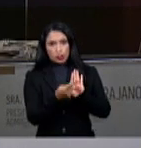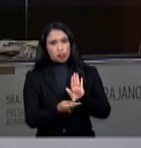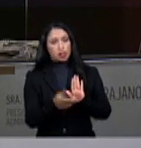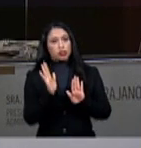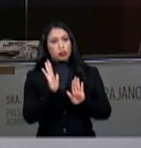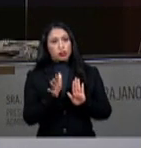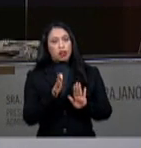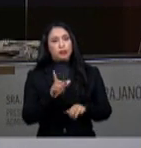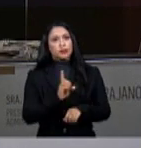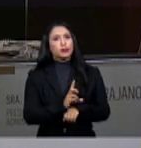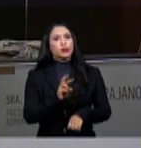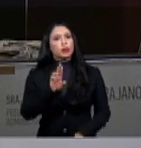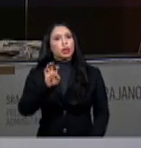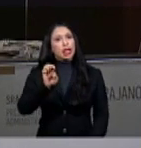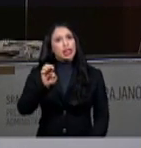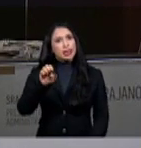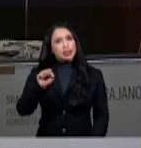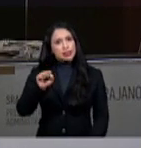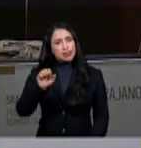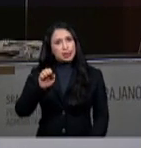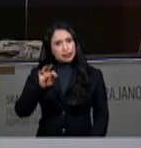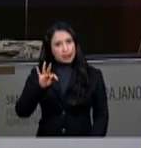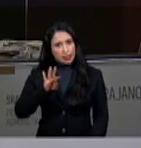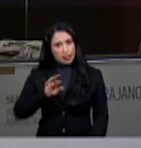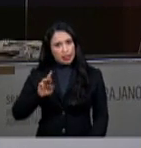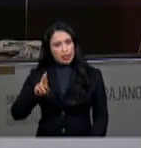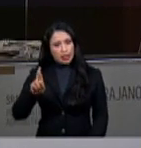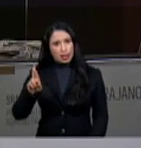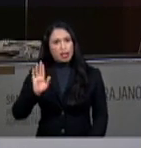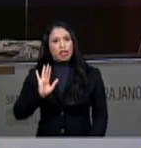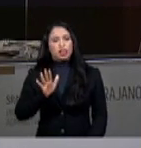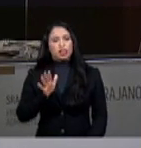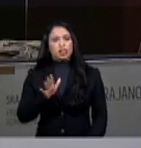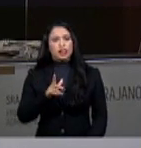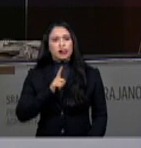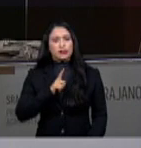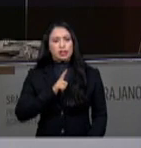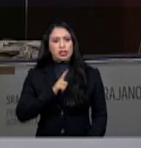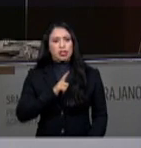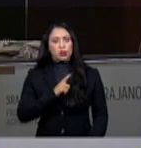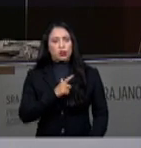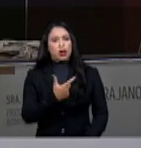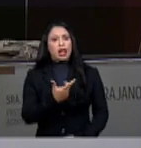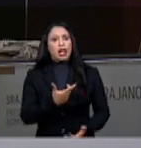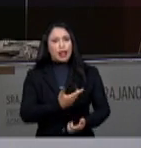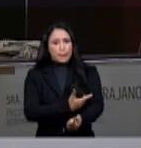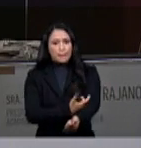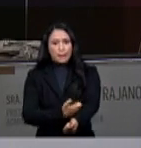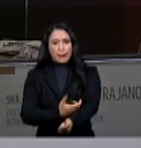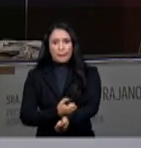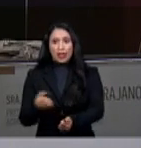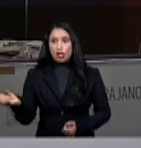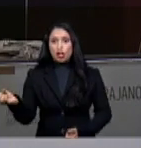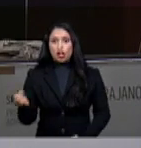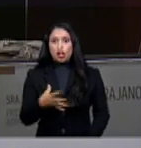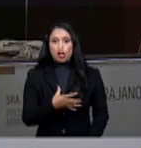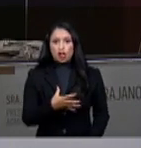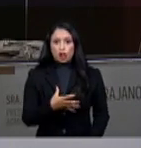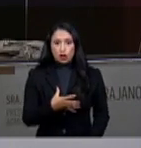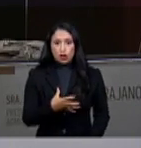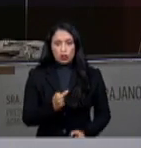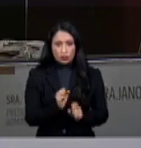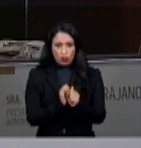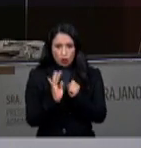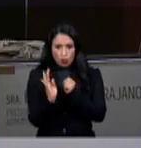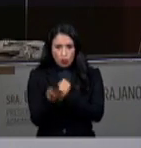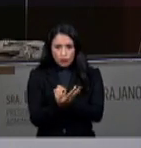a doutora Esther já tá fazendo em todas as capitais teste de peça nova variante nós não ter testes muito rápidos e